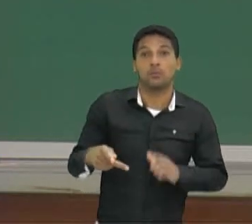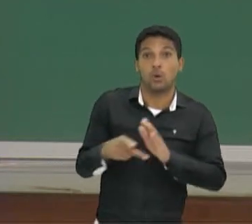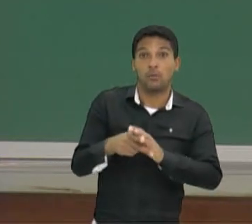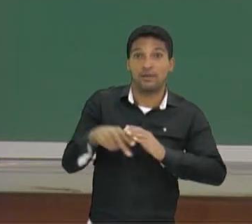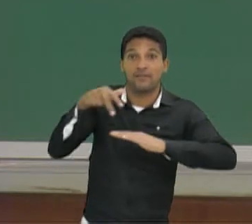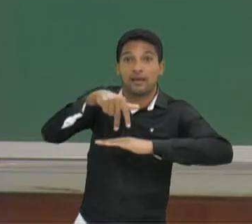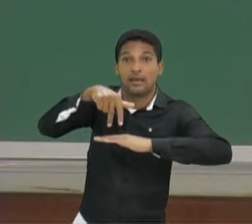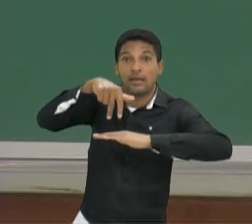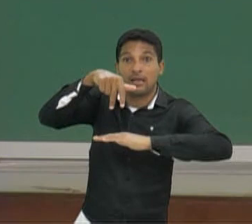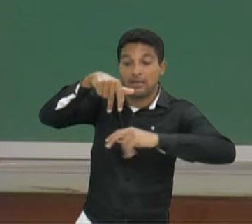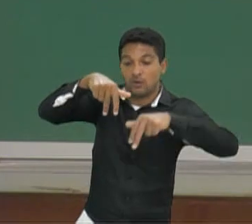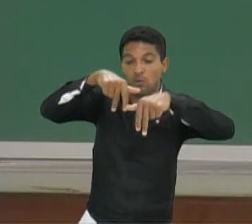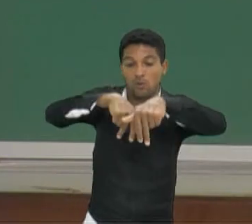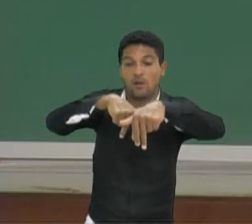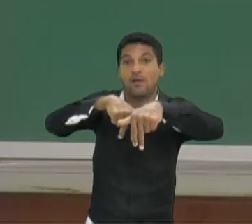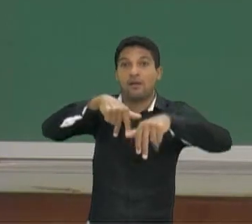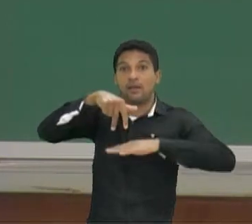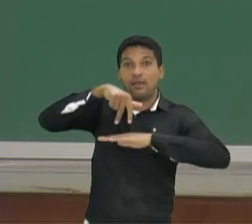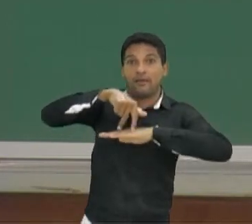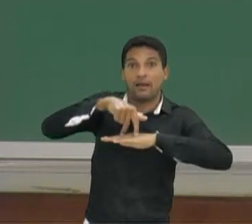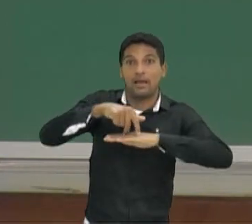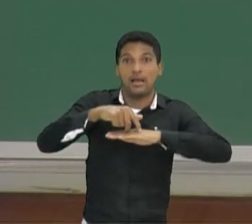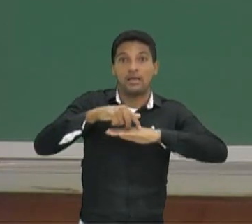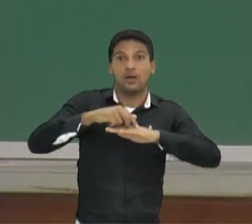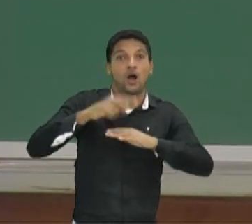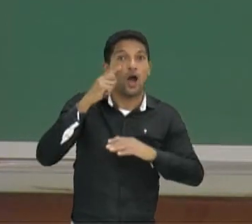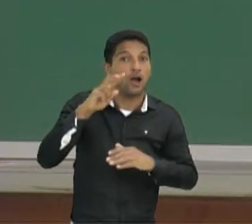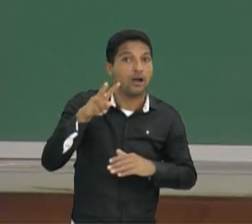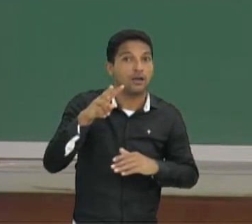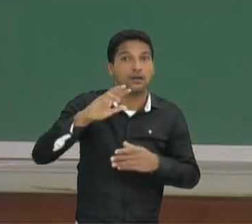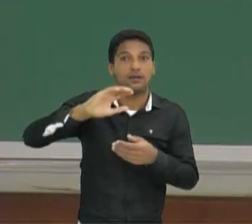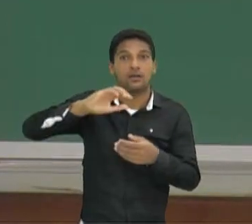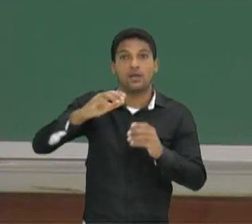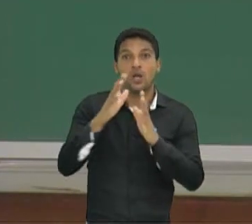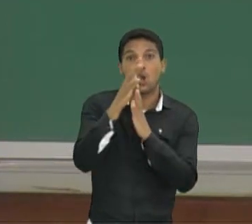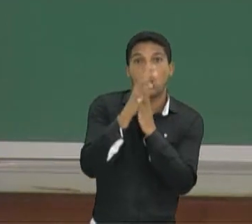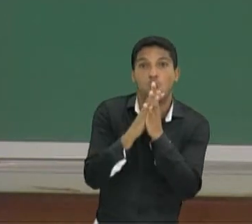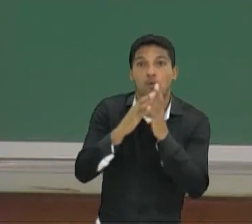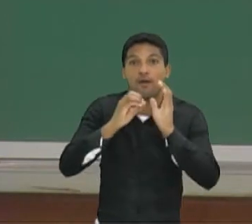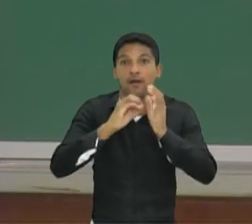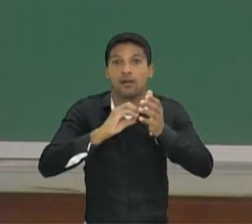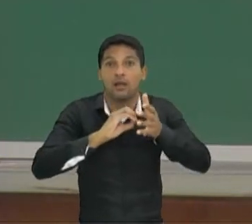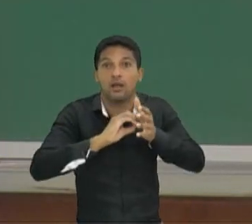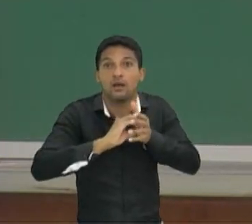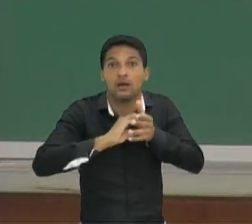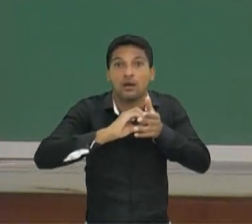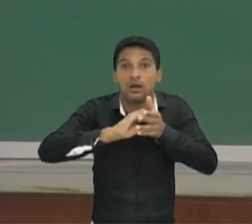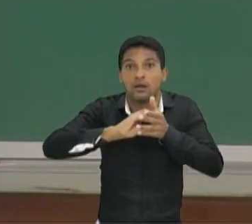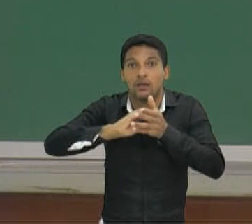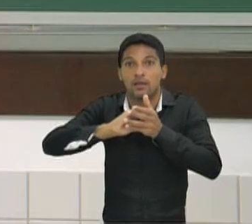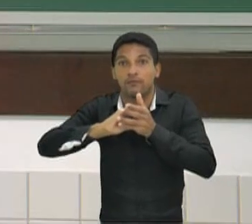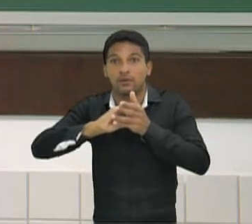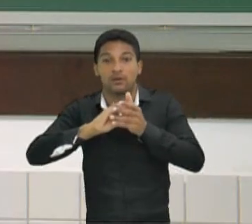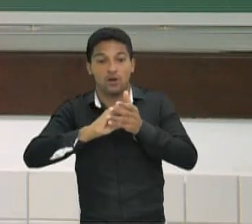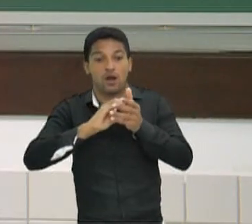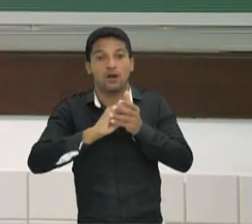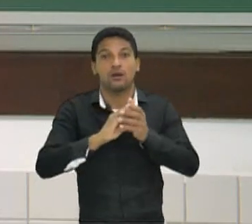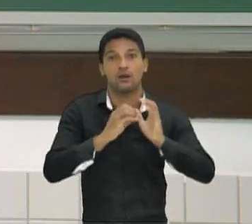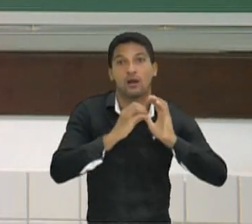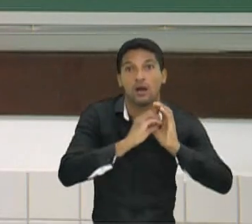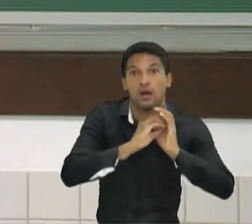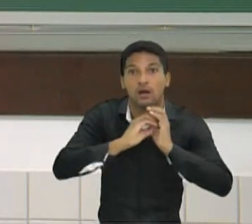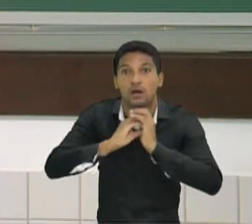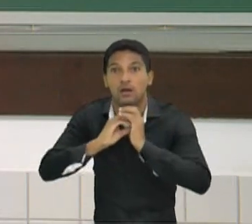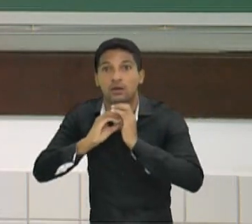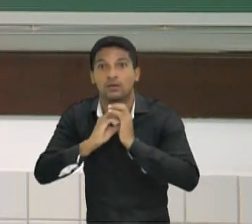lá, com a luva, fica com a luva atrás do rebatedor, também dando sinal pro pitcher, que é o arremessador, né, para arremessar mais